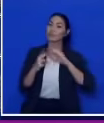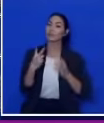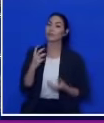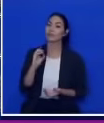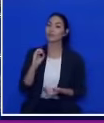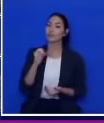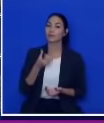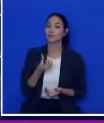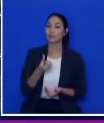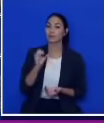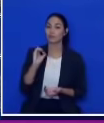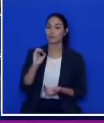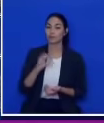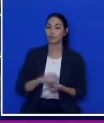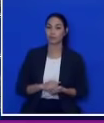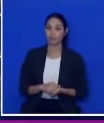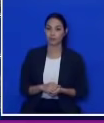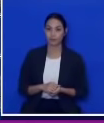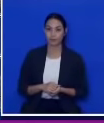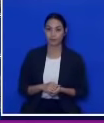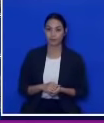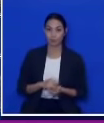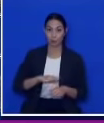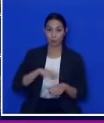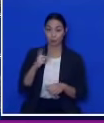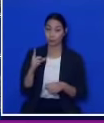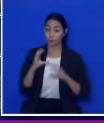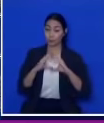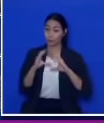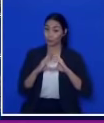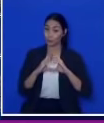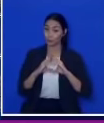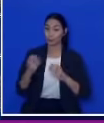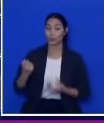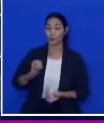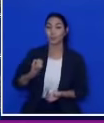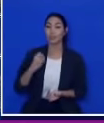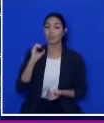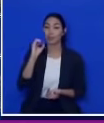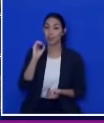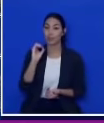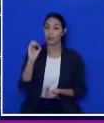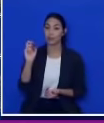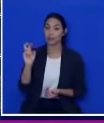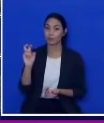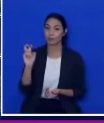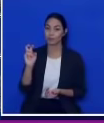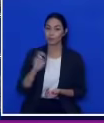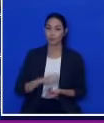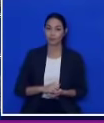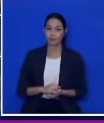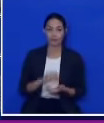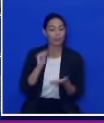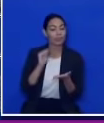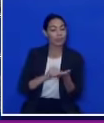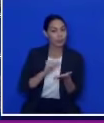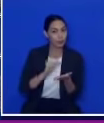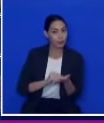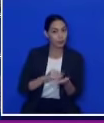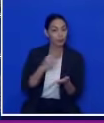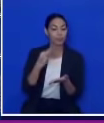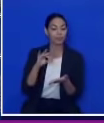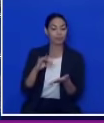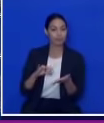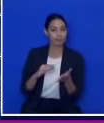Concurso 2060. Mais uma bola chegando, é 05. 05. Vai anotando,